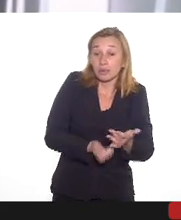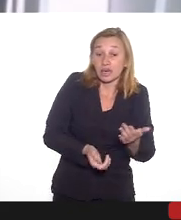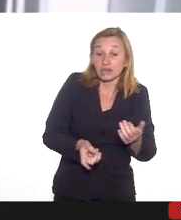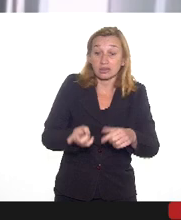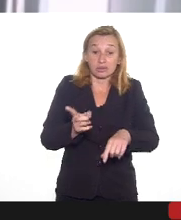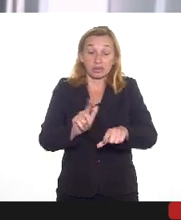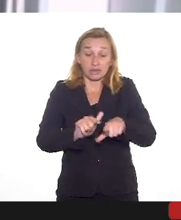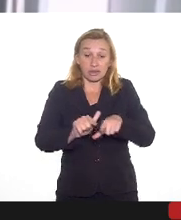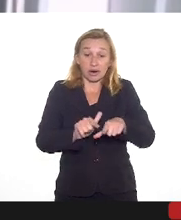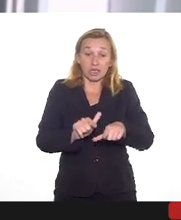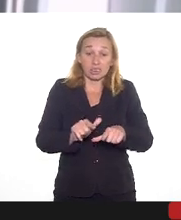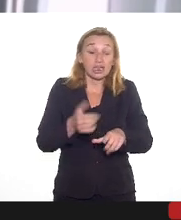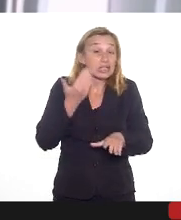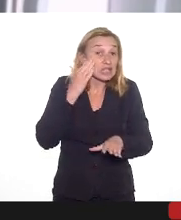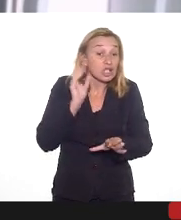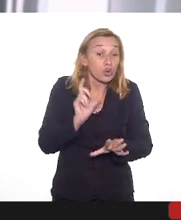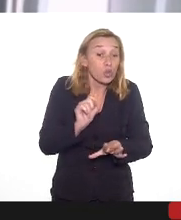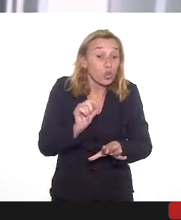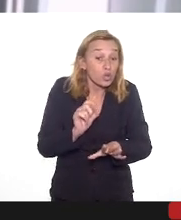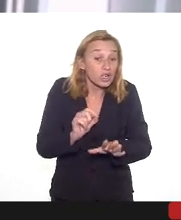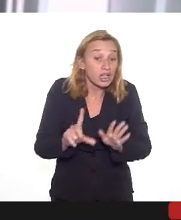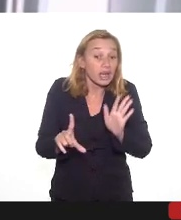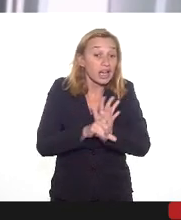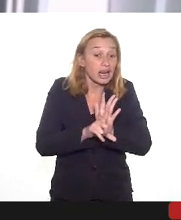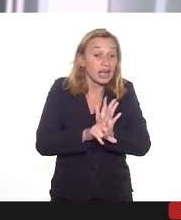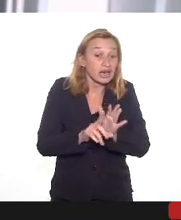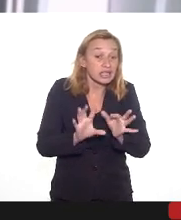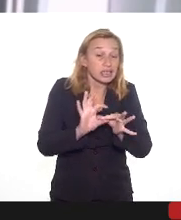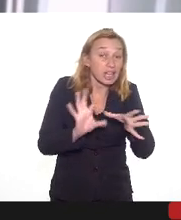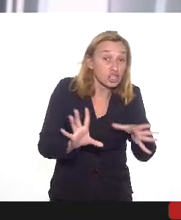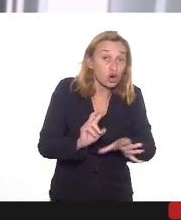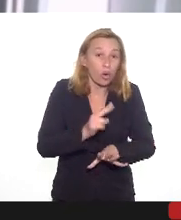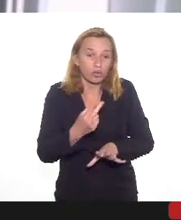entender o que o regime permite e o que ele veda, porque